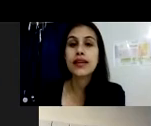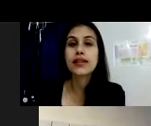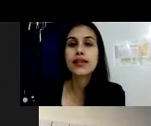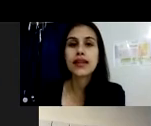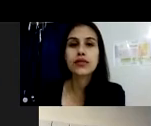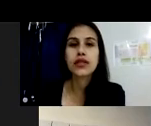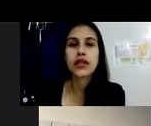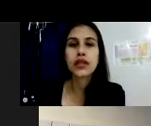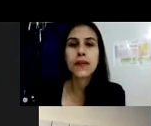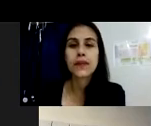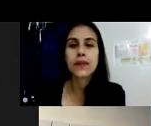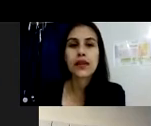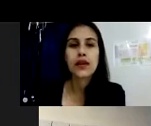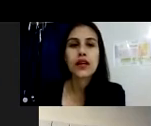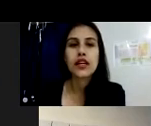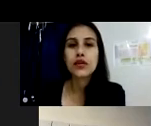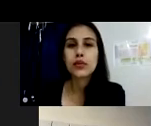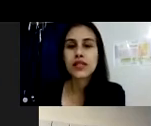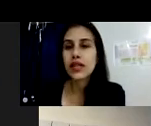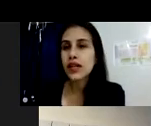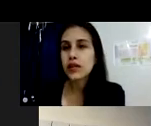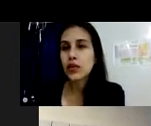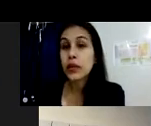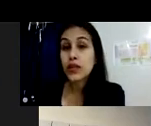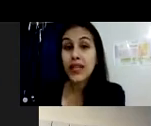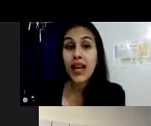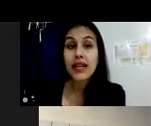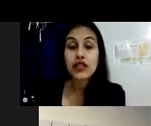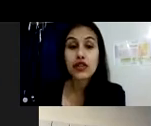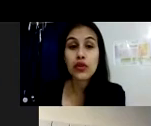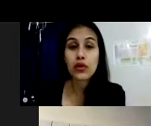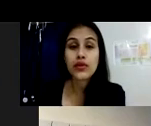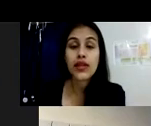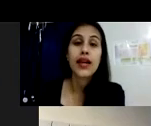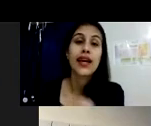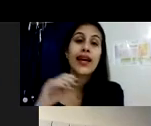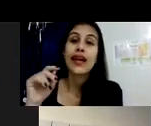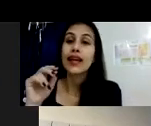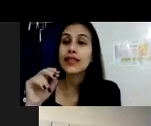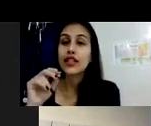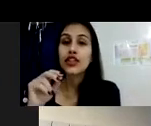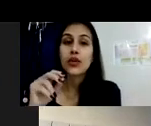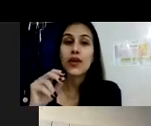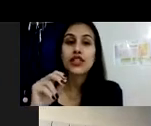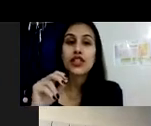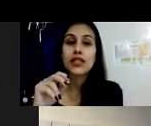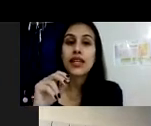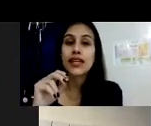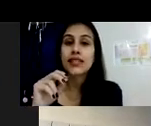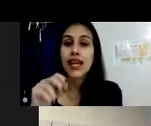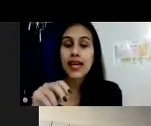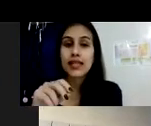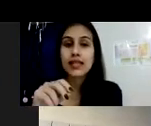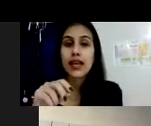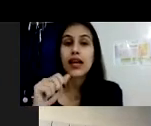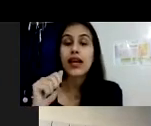as quedas, né, em domicílios ou mesmo em lares de idosos. Esse artigo ele disse que